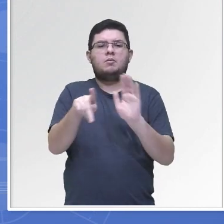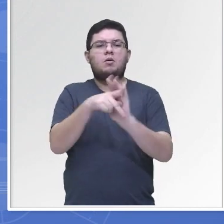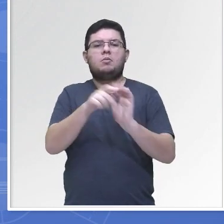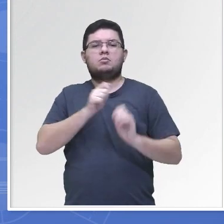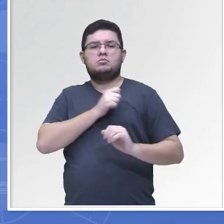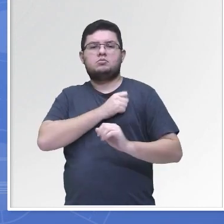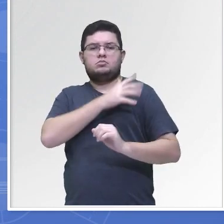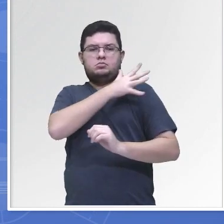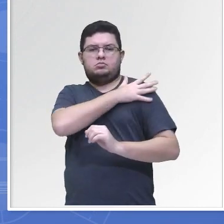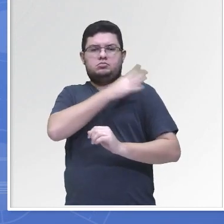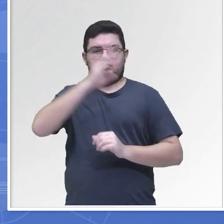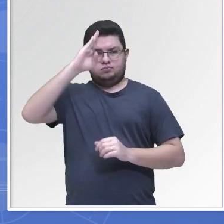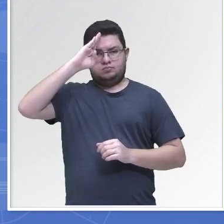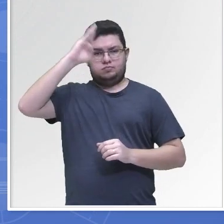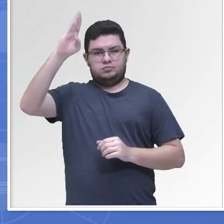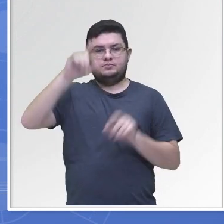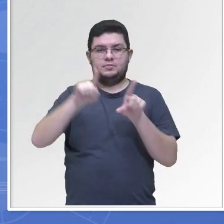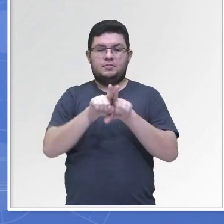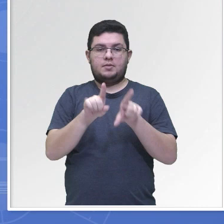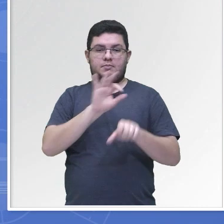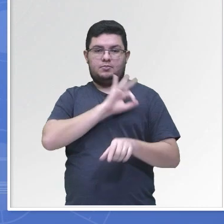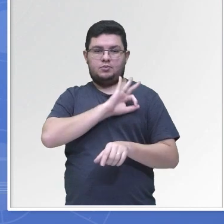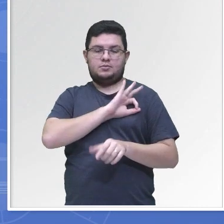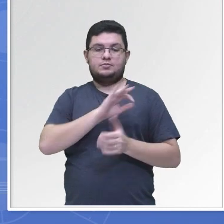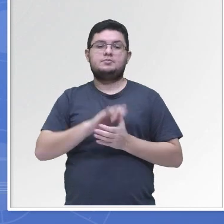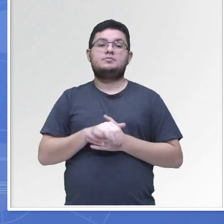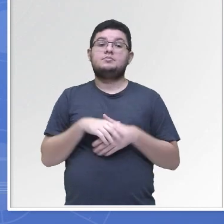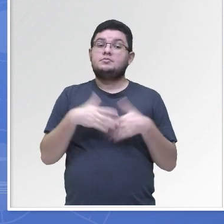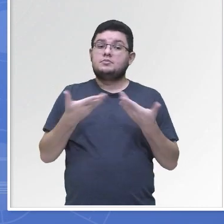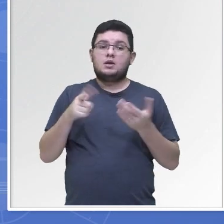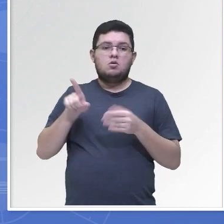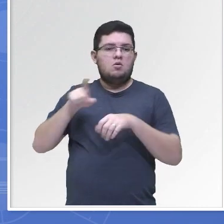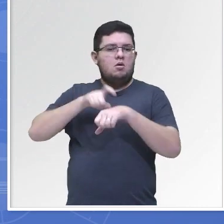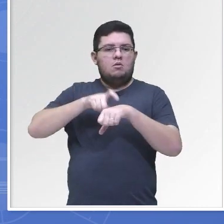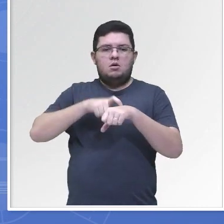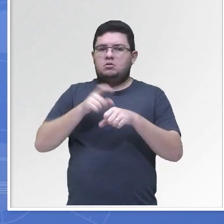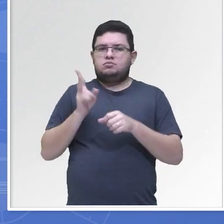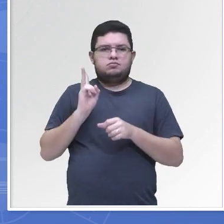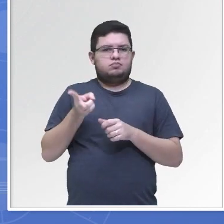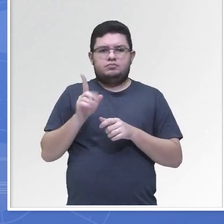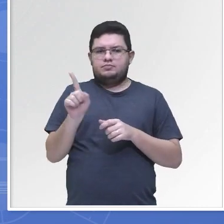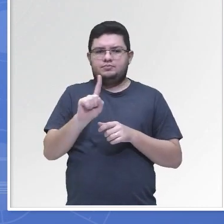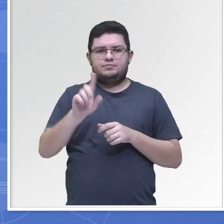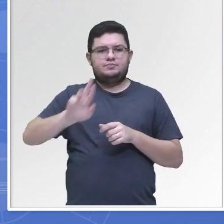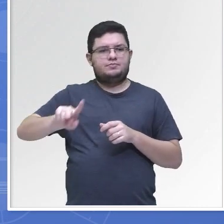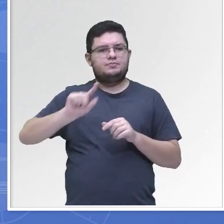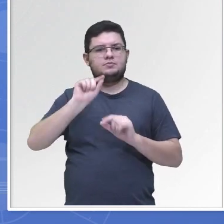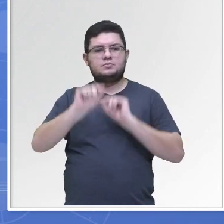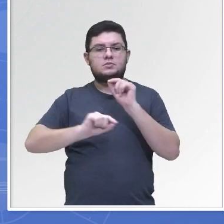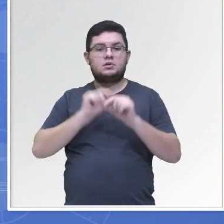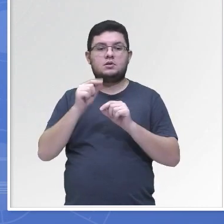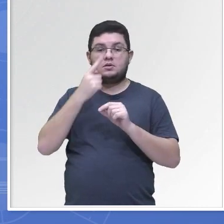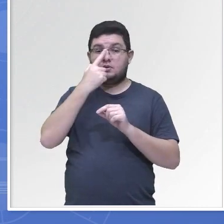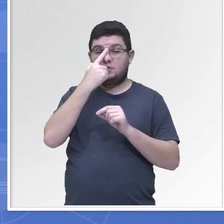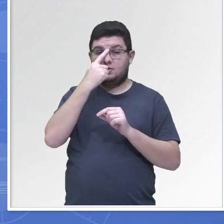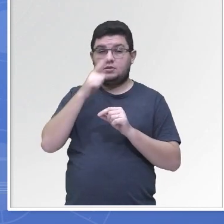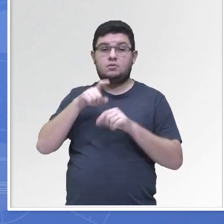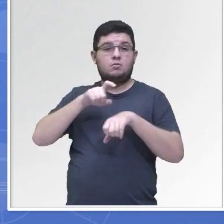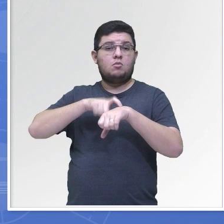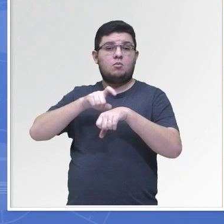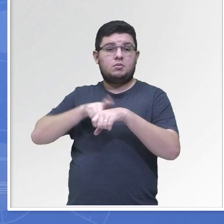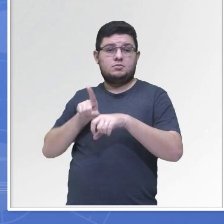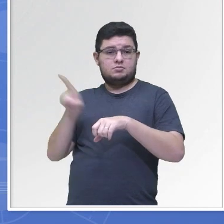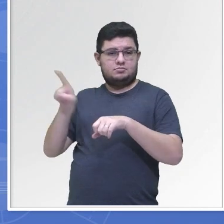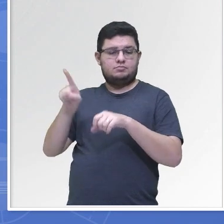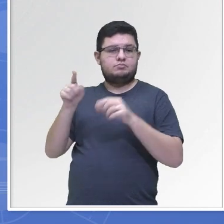polícia. Não é esse momento, apesar de Deodoro ter tentado ali eliminar o executivo e o legislativo, não se trata disso a